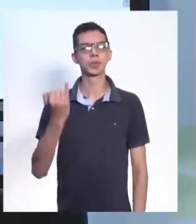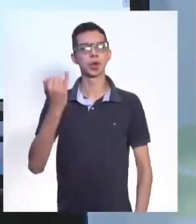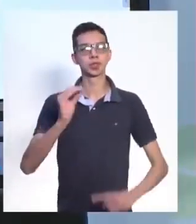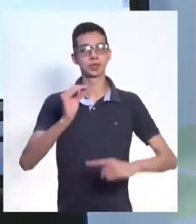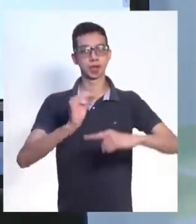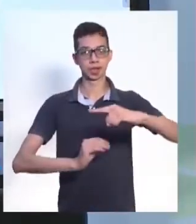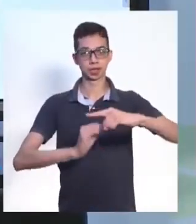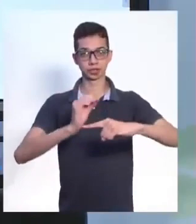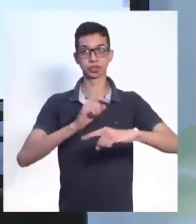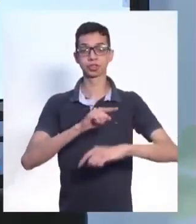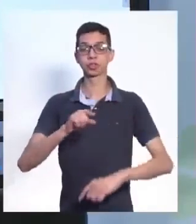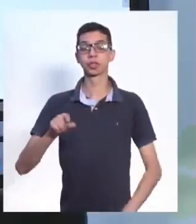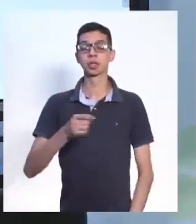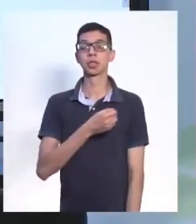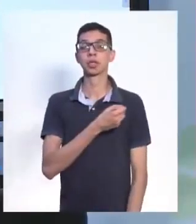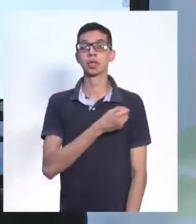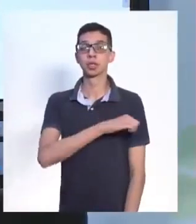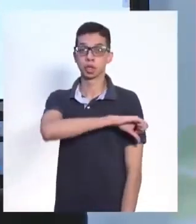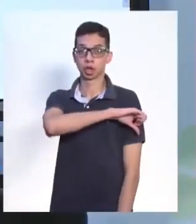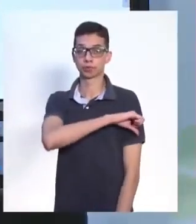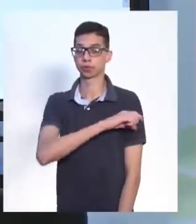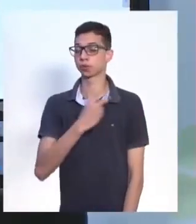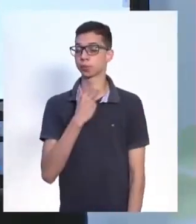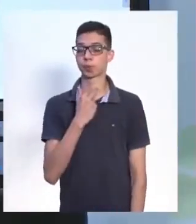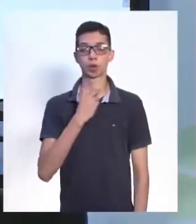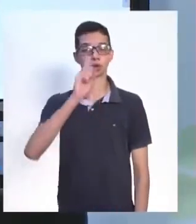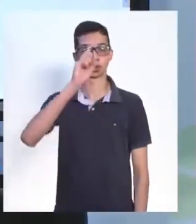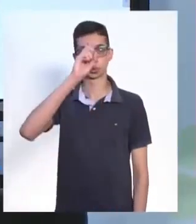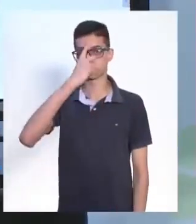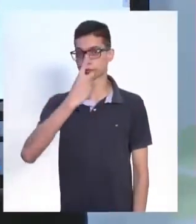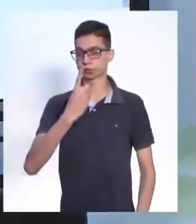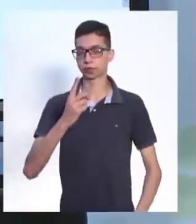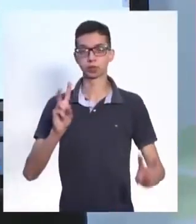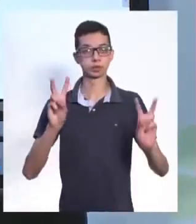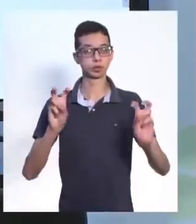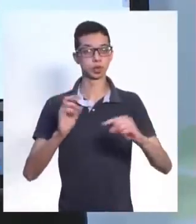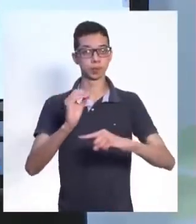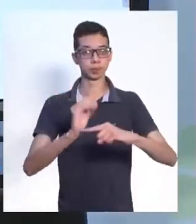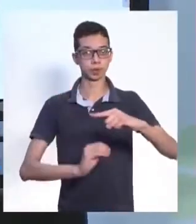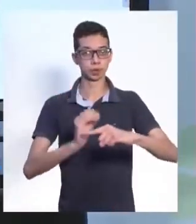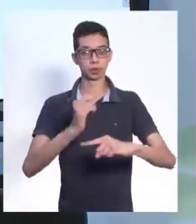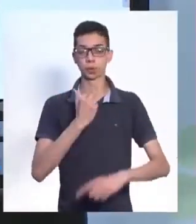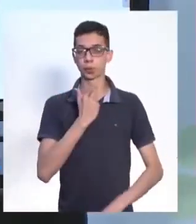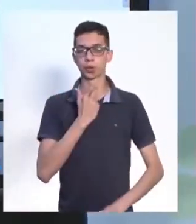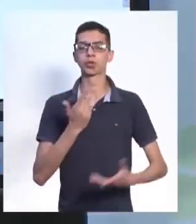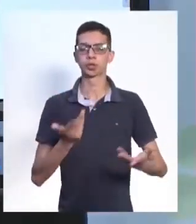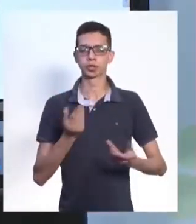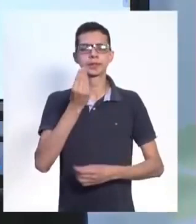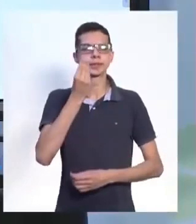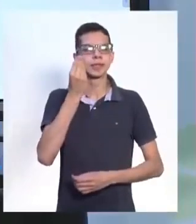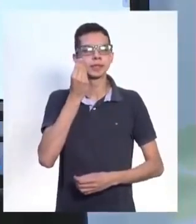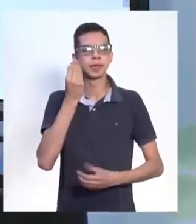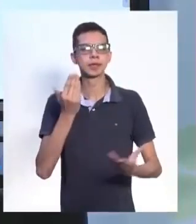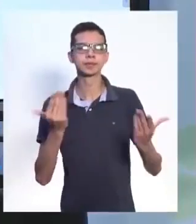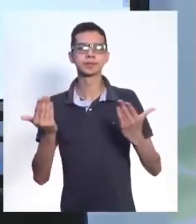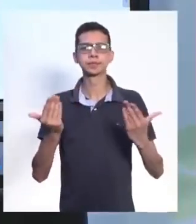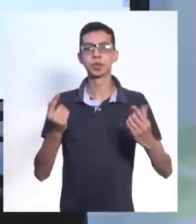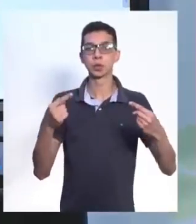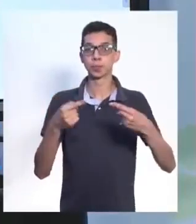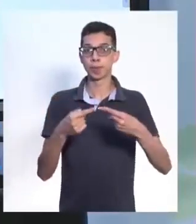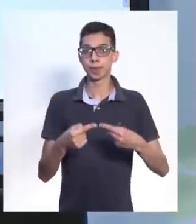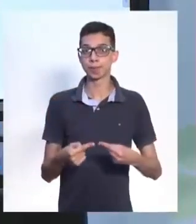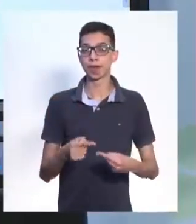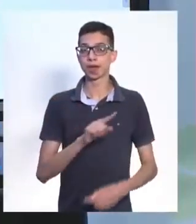nono ano aí, com dúvida relacionada à fração. Então, nós vamos tentar elencar alguns pontos aí, e aí nós pedimos